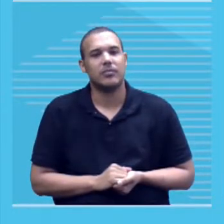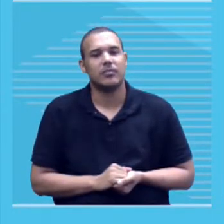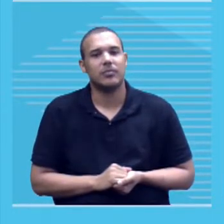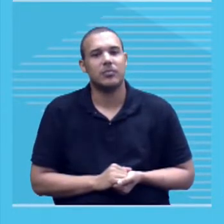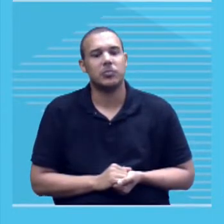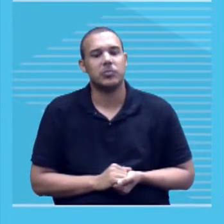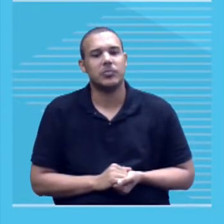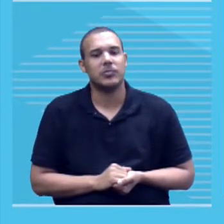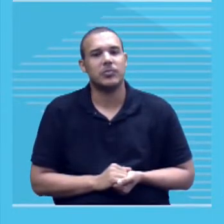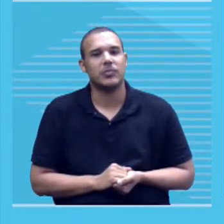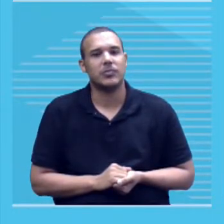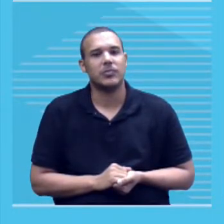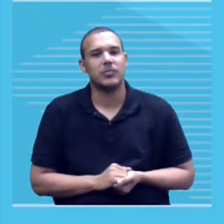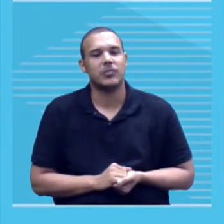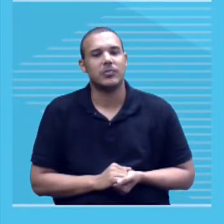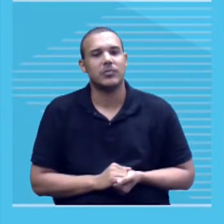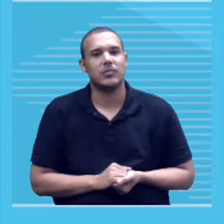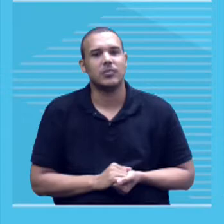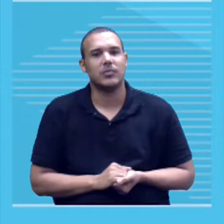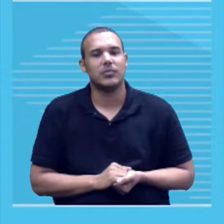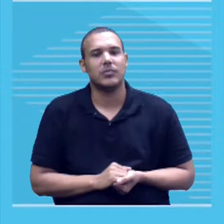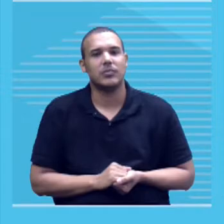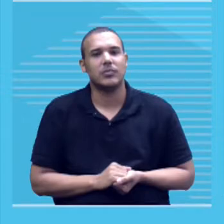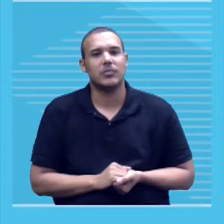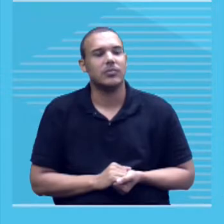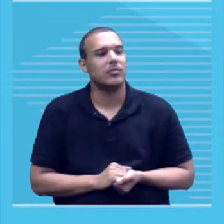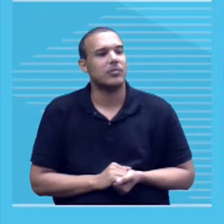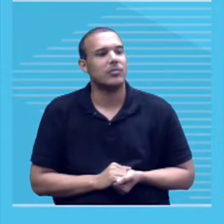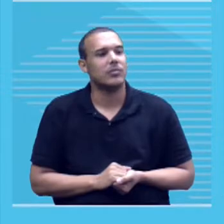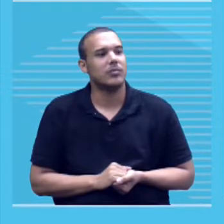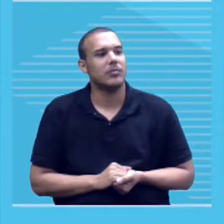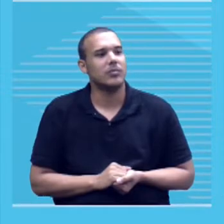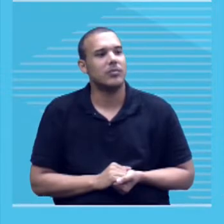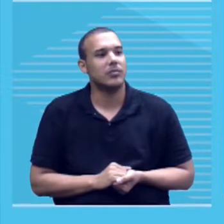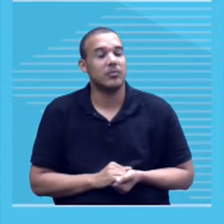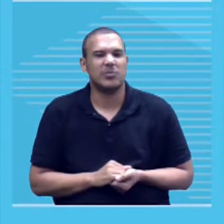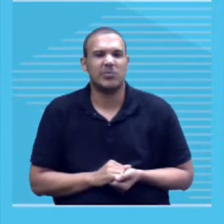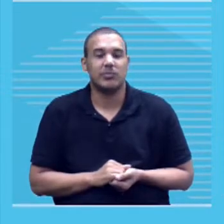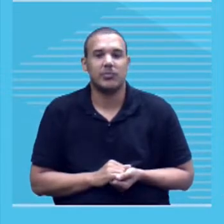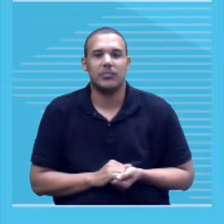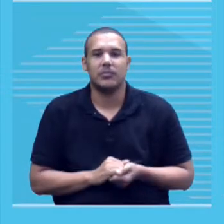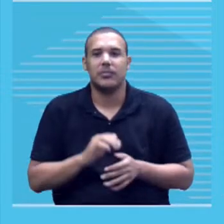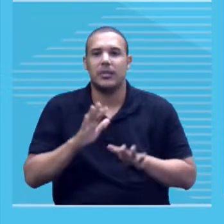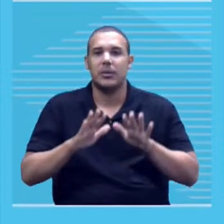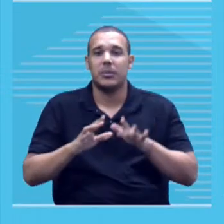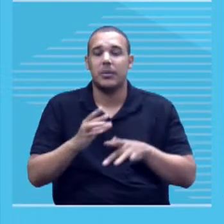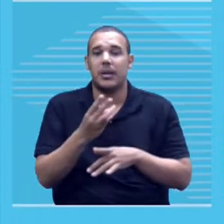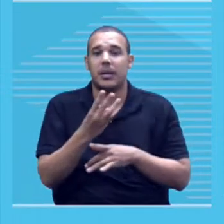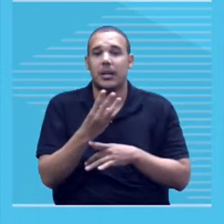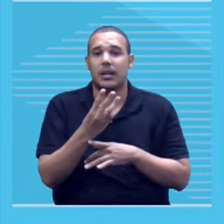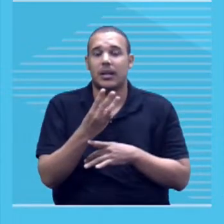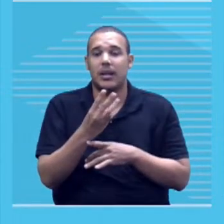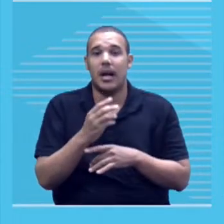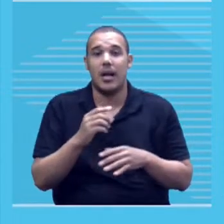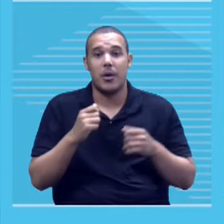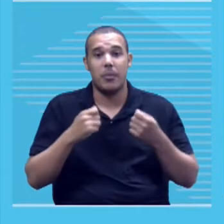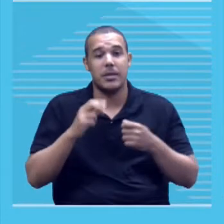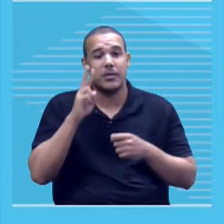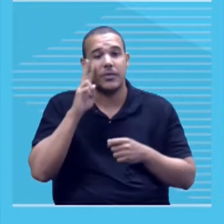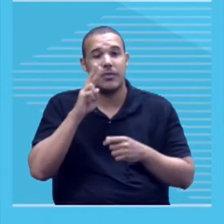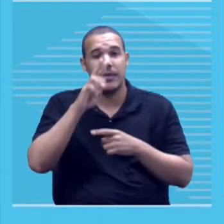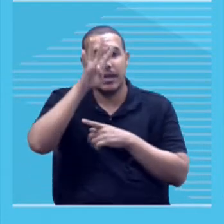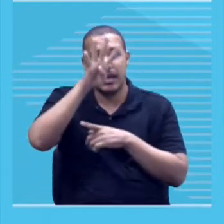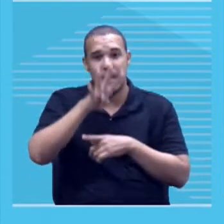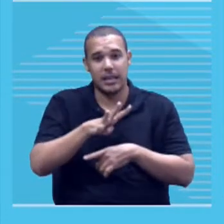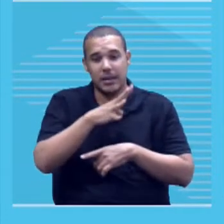dividindo, dá alguma coisa próximo de 3, né? 3,05, então dá aproximadamente 3. Aí eu vou na tabela e confiro qual o